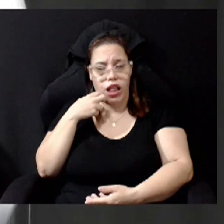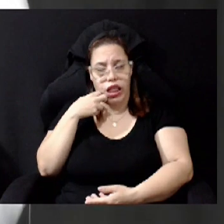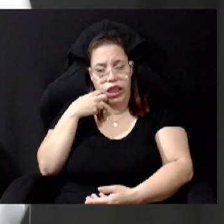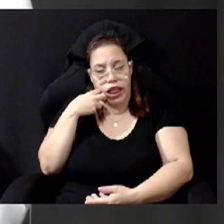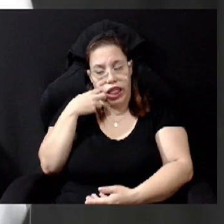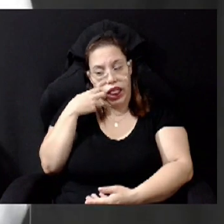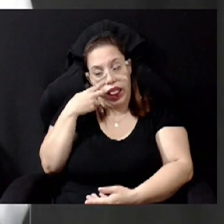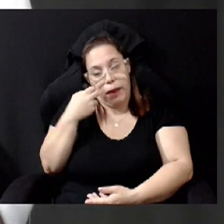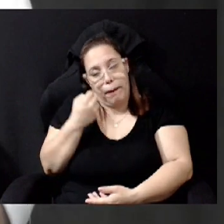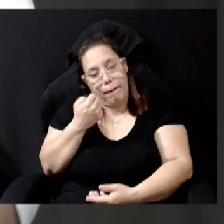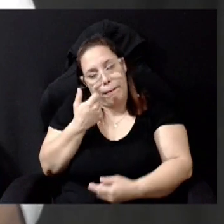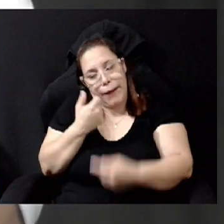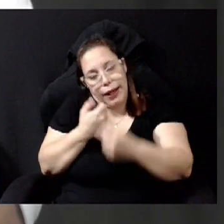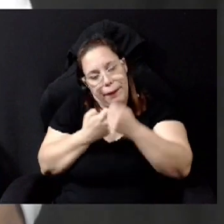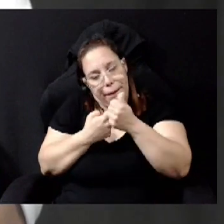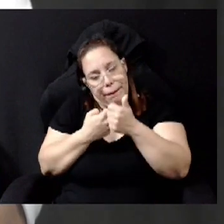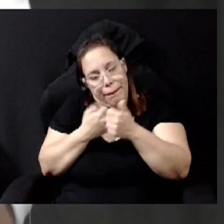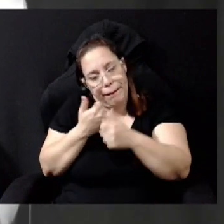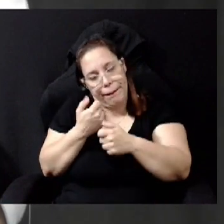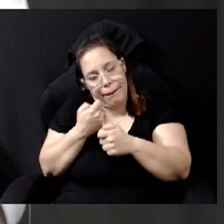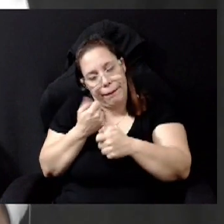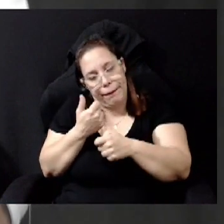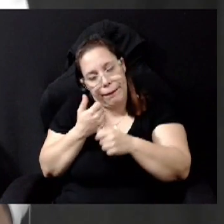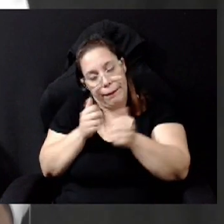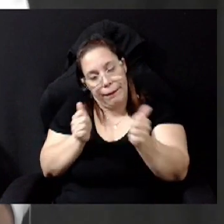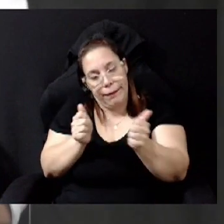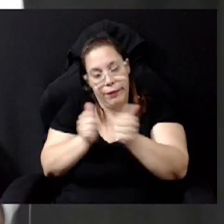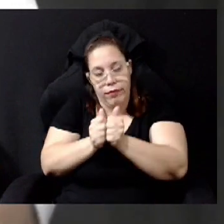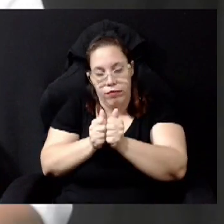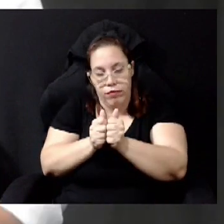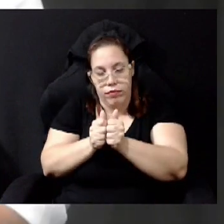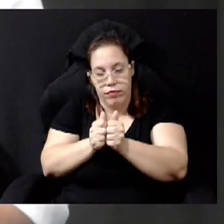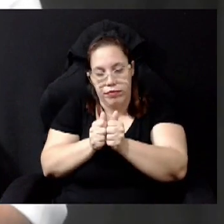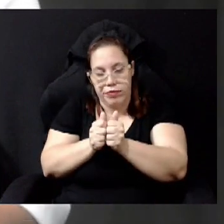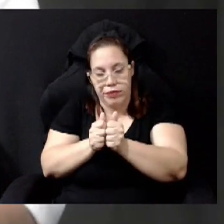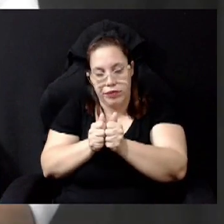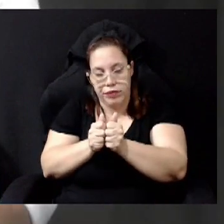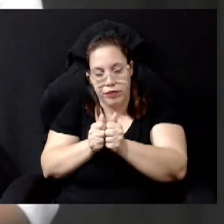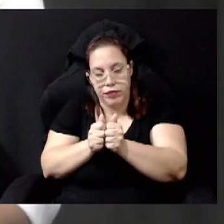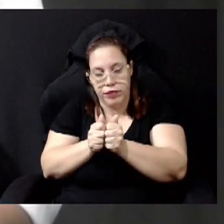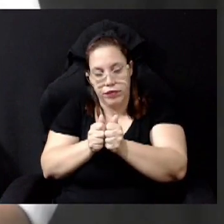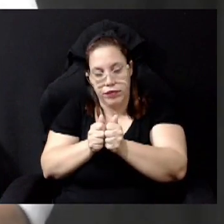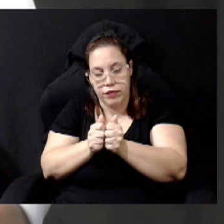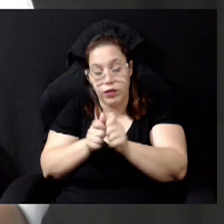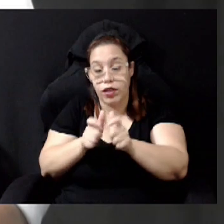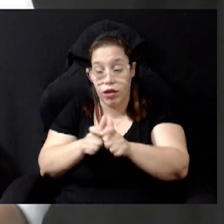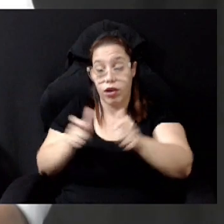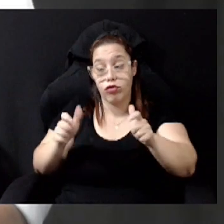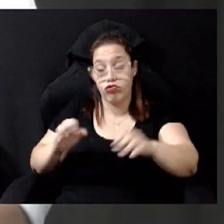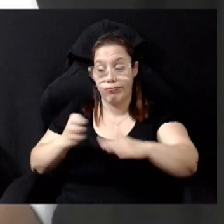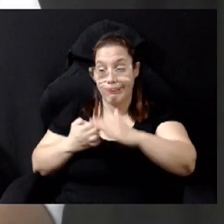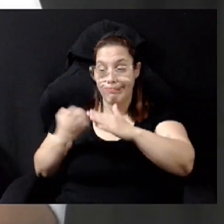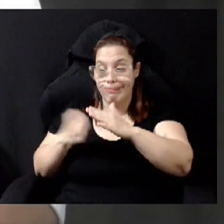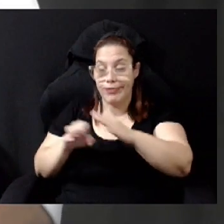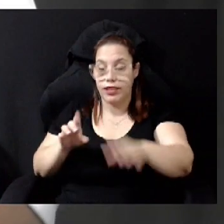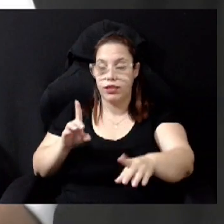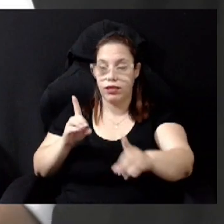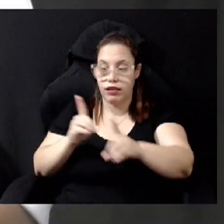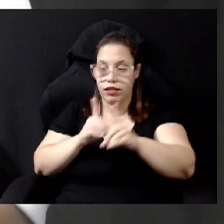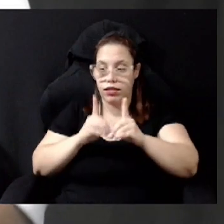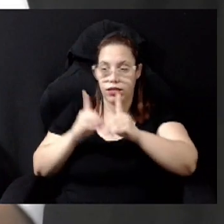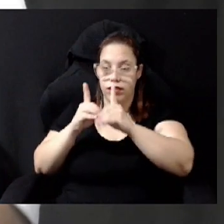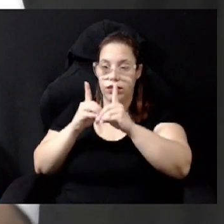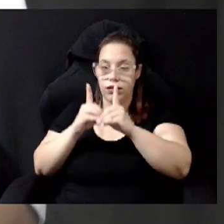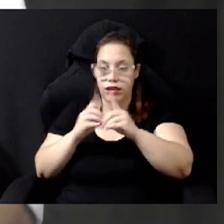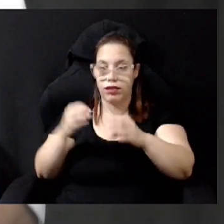nós estamos vendo a aproximação de grandes empresas atendendo dentro da população. Se